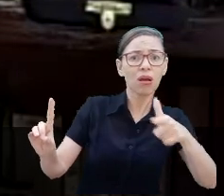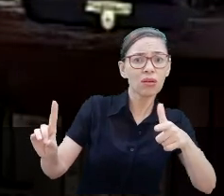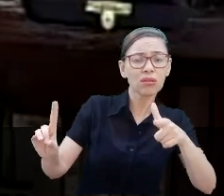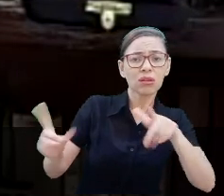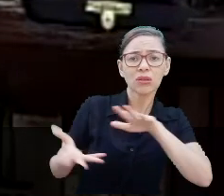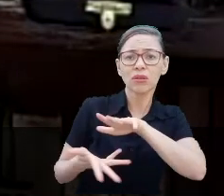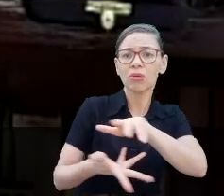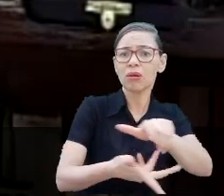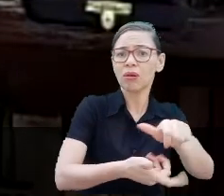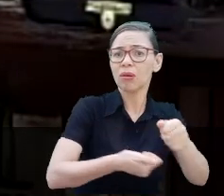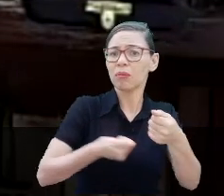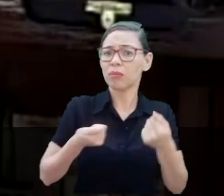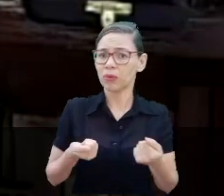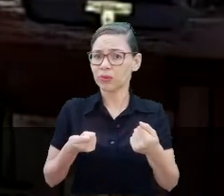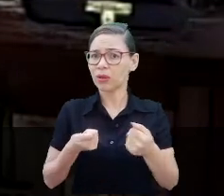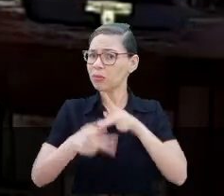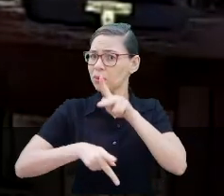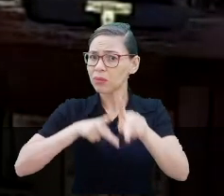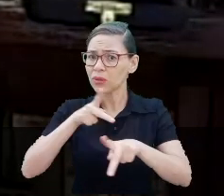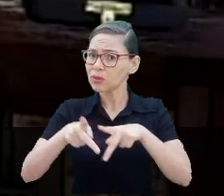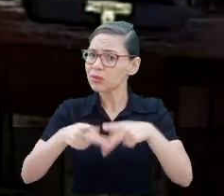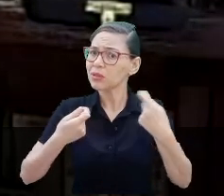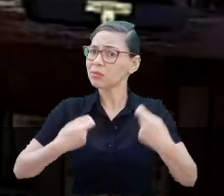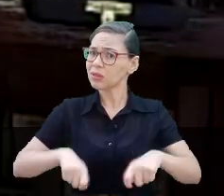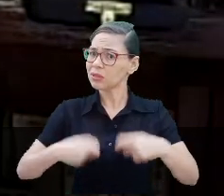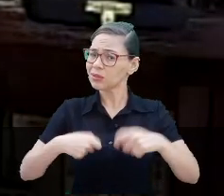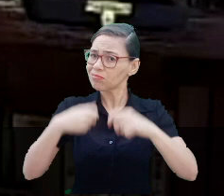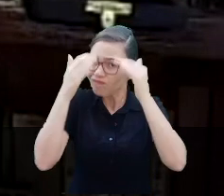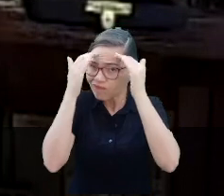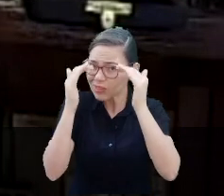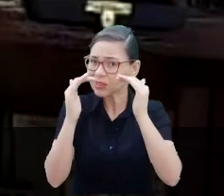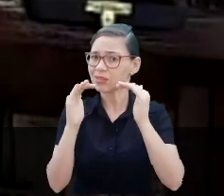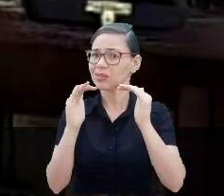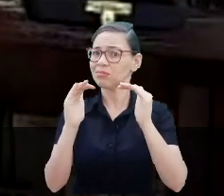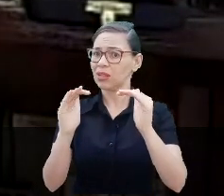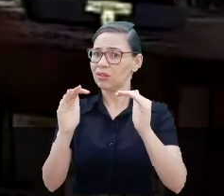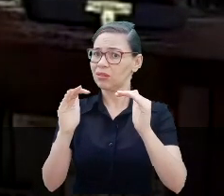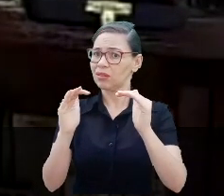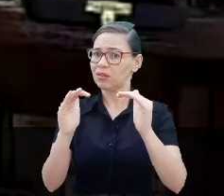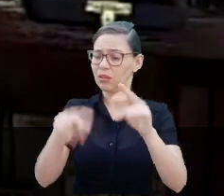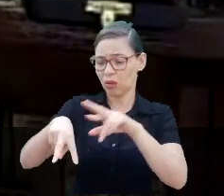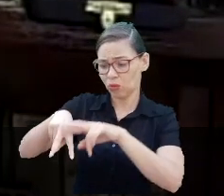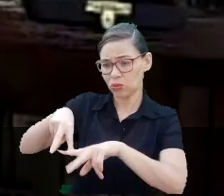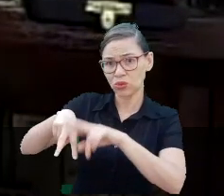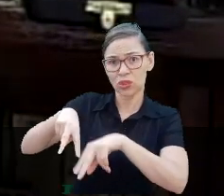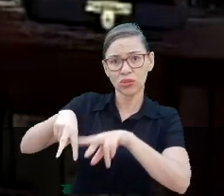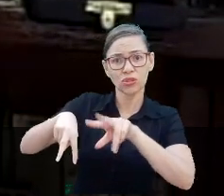E uma contribuição que é necessária da população trans, da